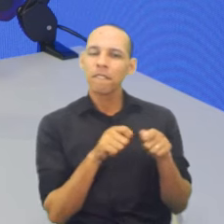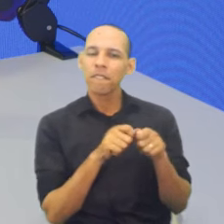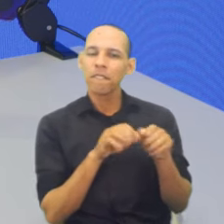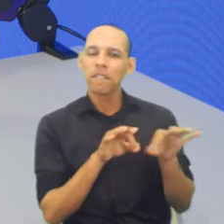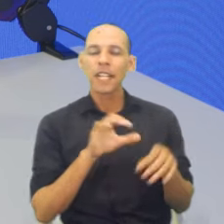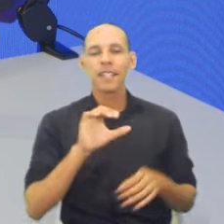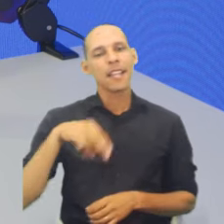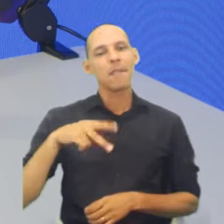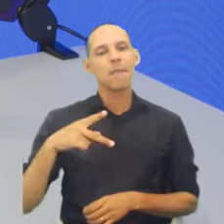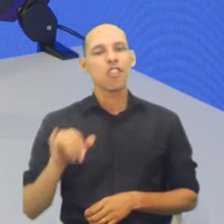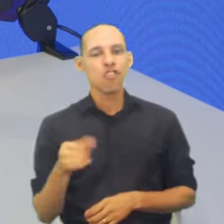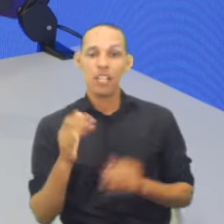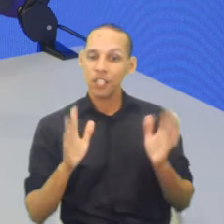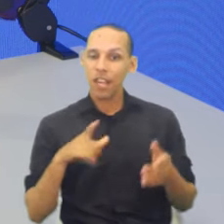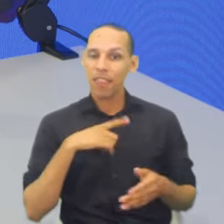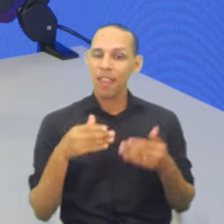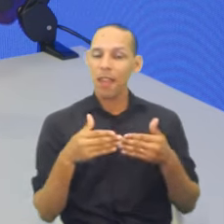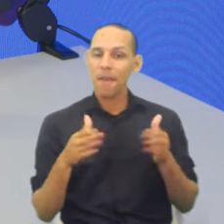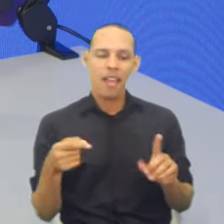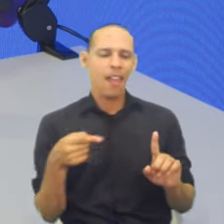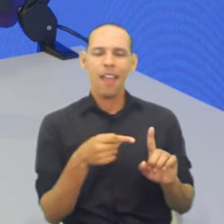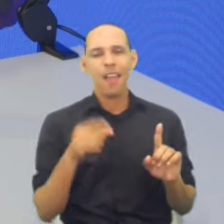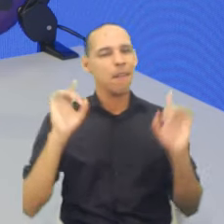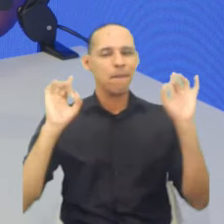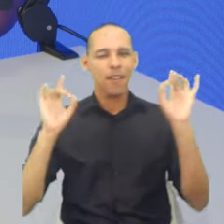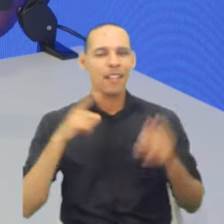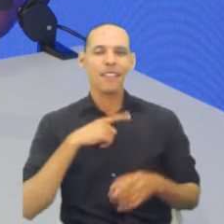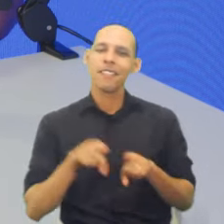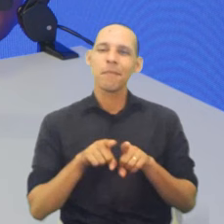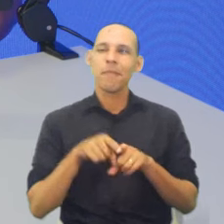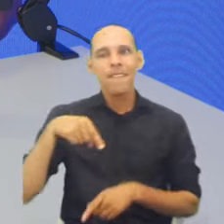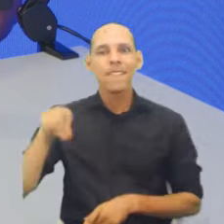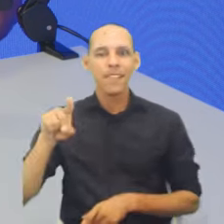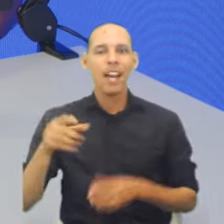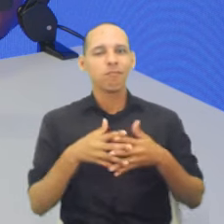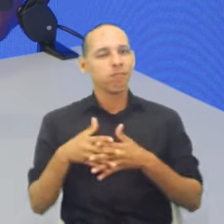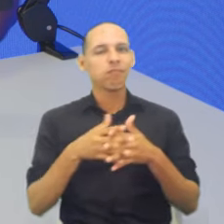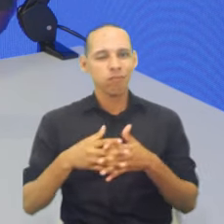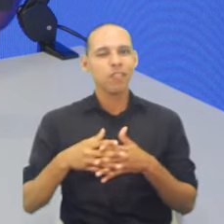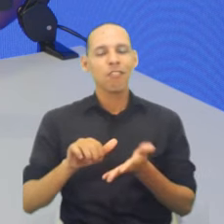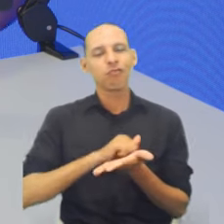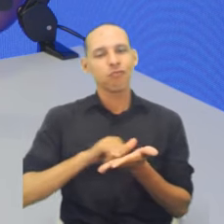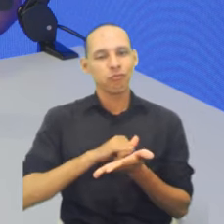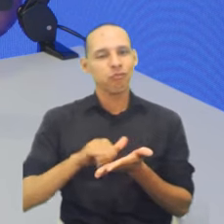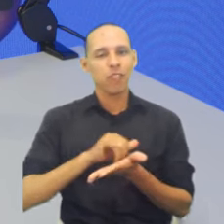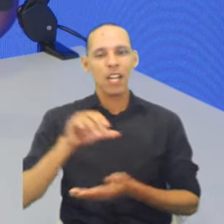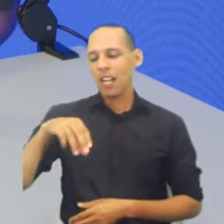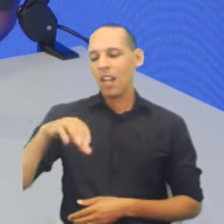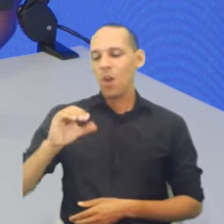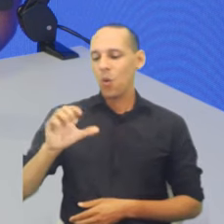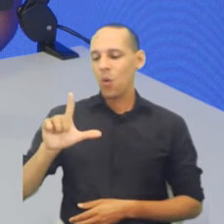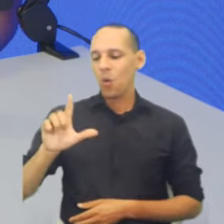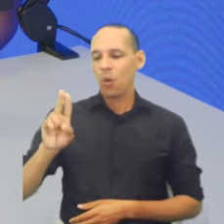aberto que ela foi também uma mulher cheia de privilégios foi pra Colúmbia fazer o MBA dela Nova York e voltou com a talento